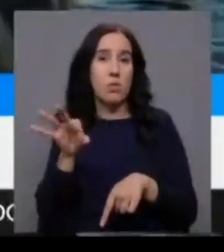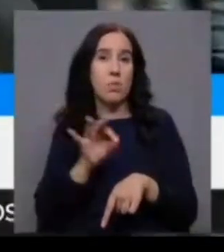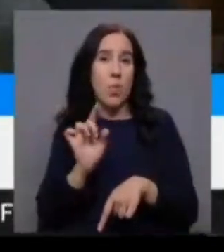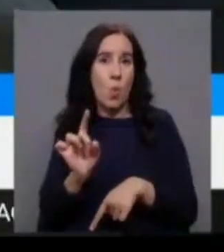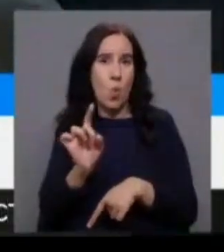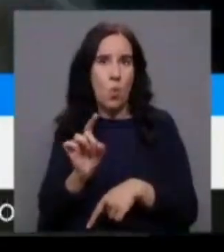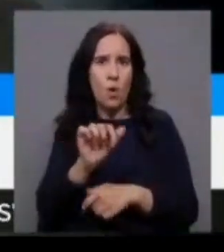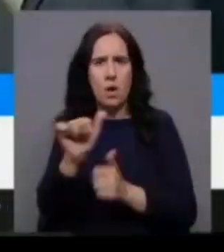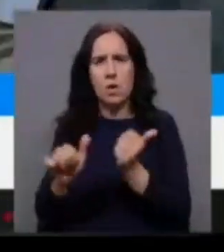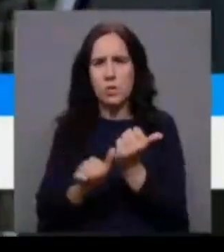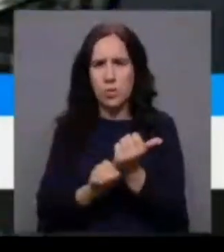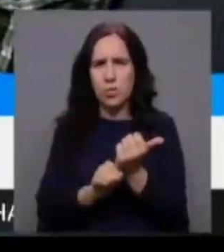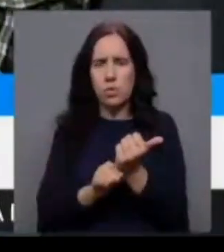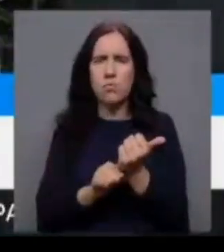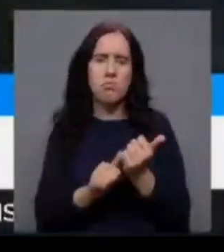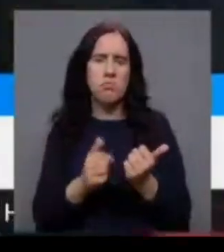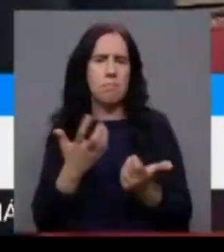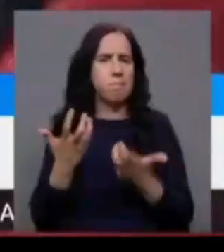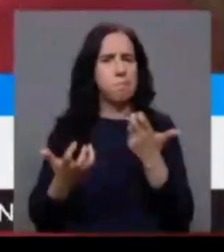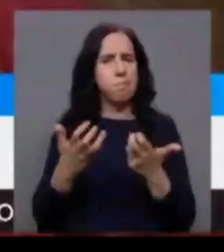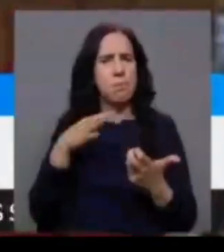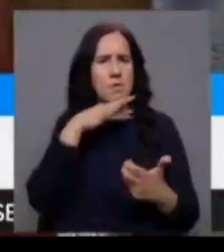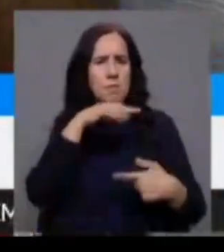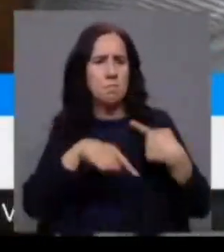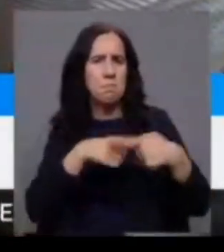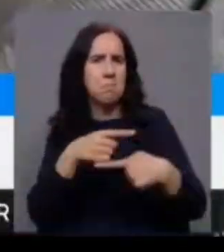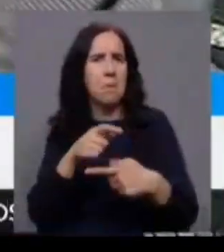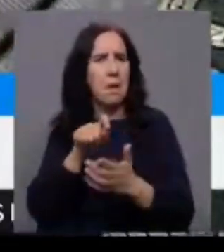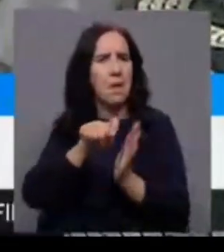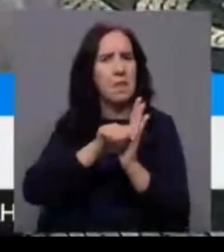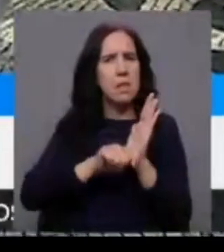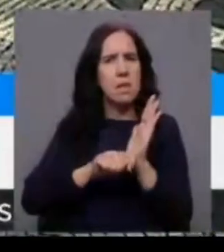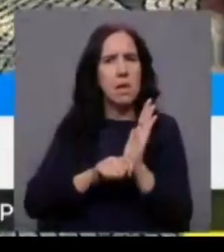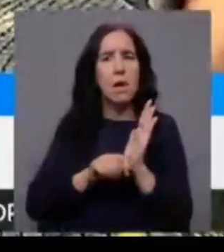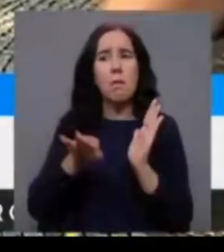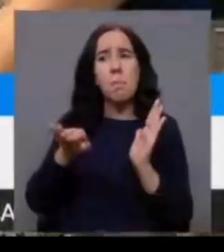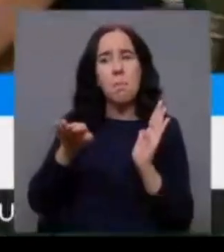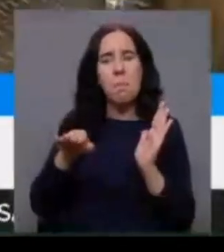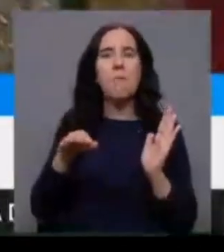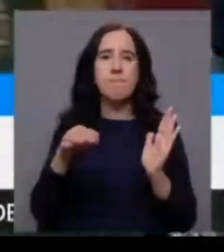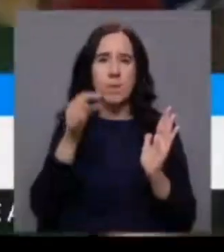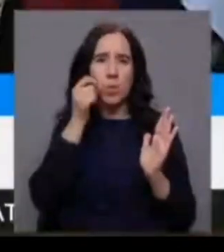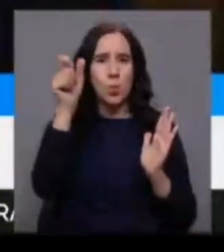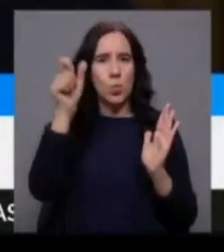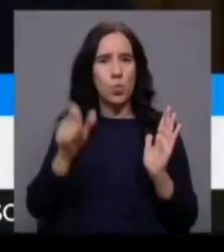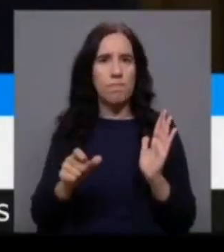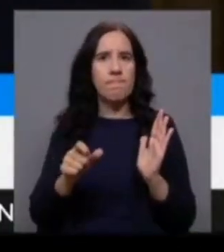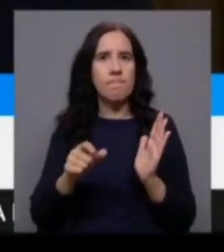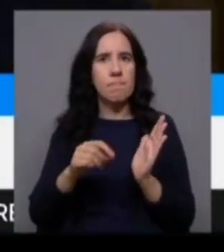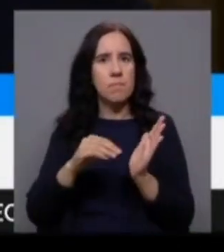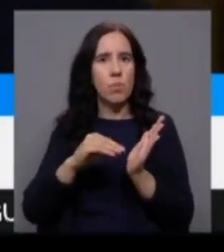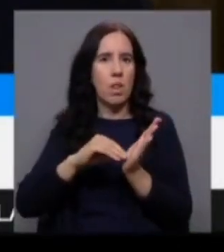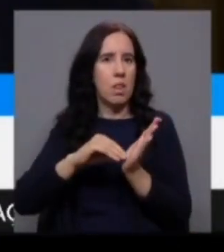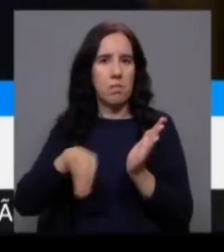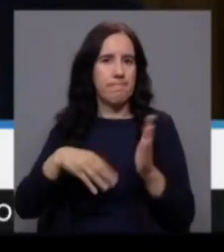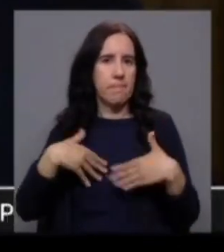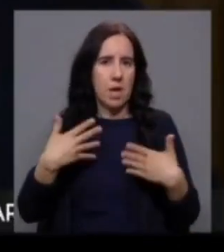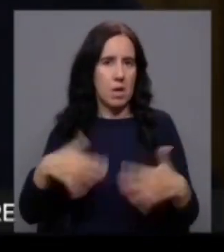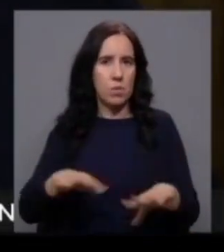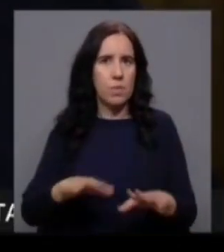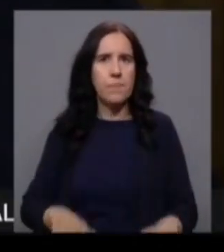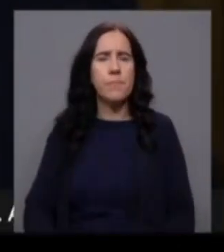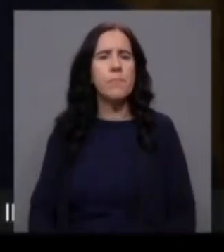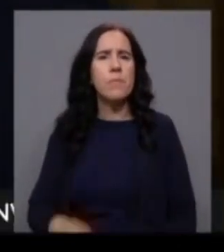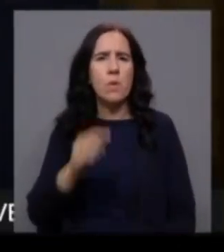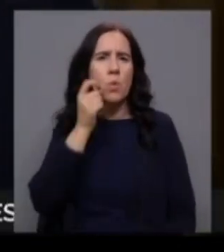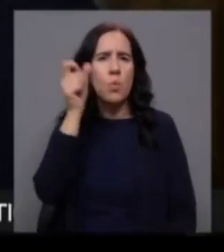parentesco levantou dúvidas legais e éticas. Confrontado com a situação, Manuel Matias renunciou ao cargo. Manuel Matias não quis criar mais constrangimentos ao